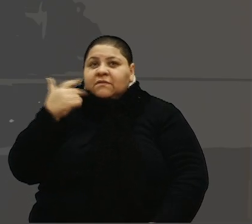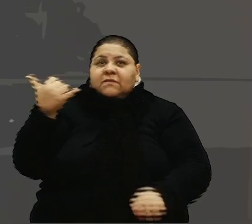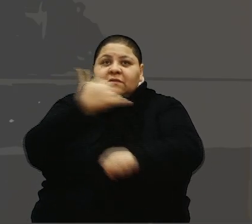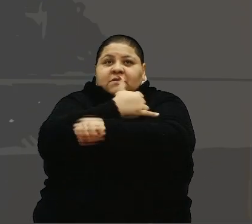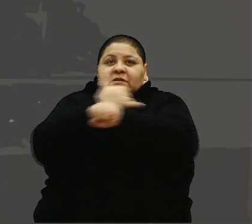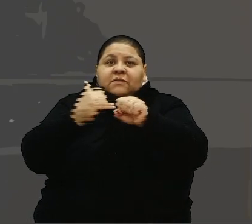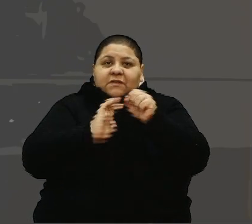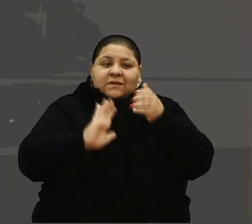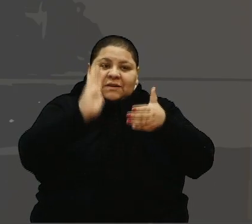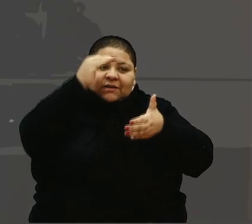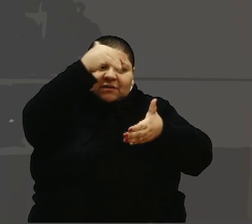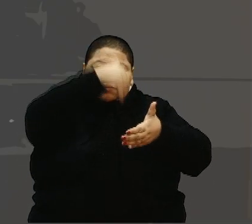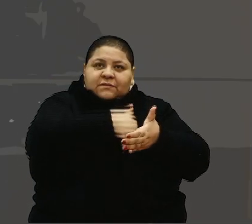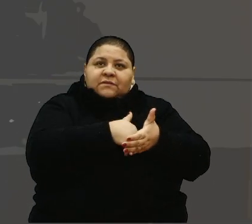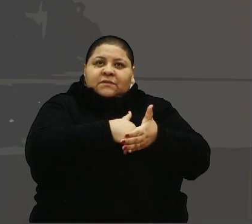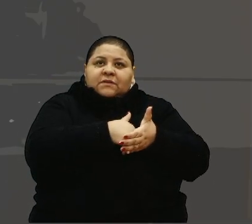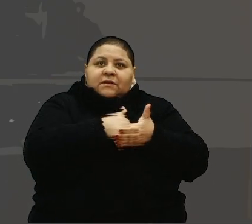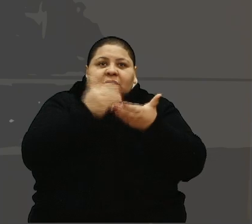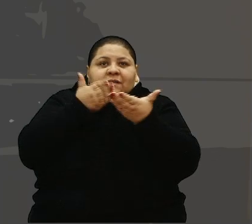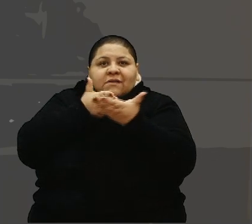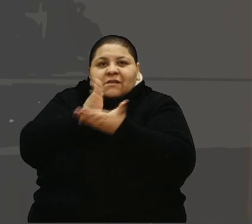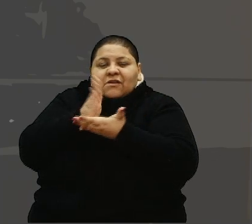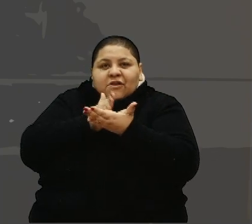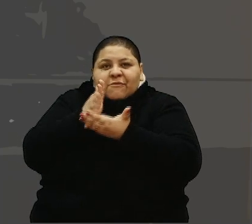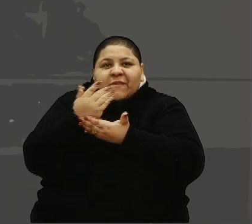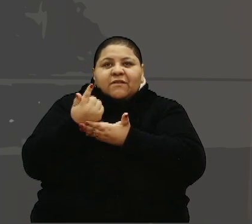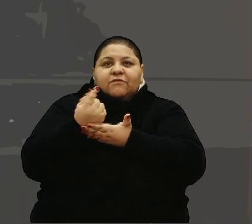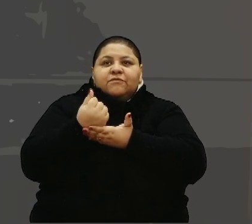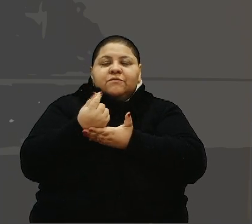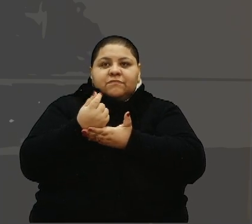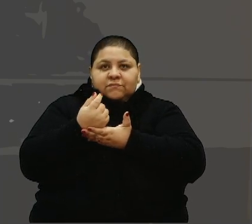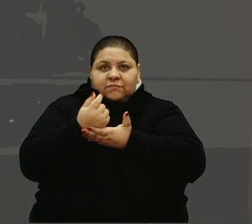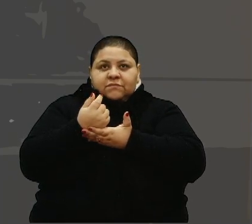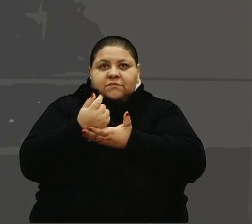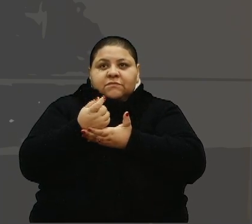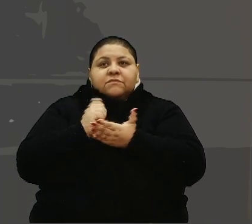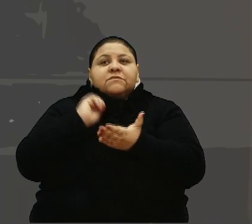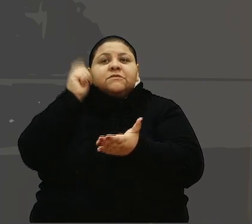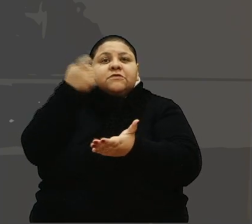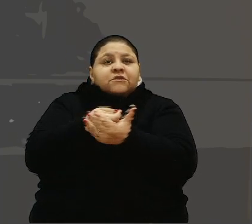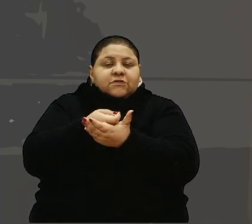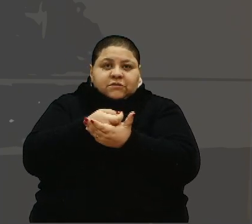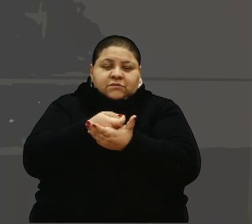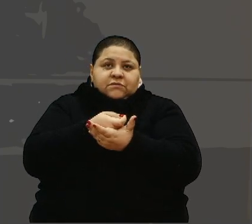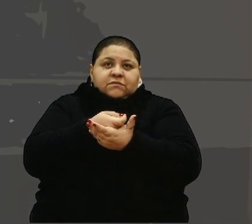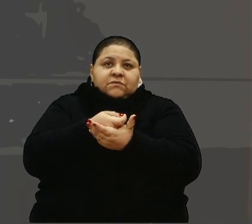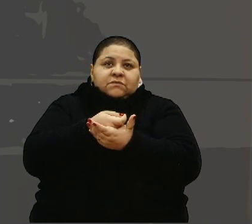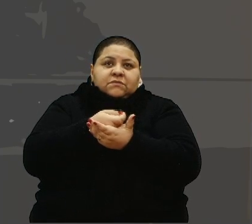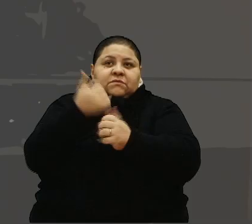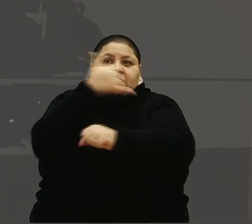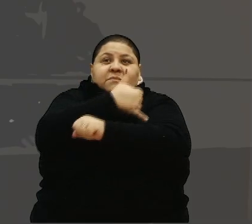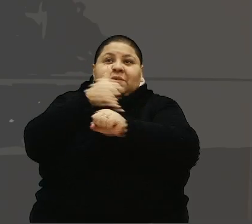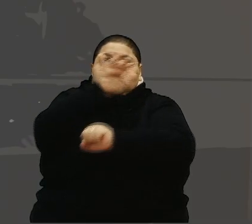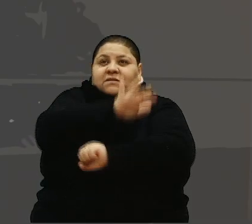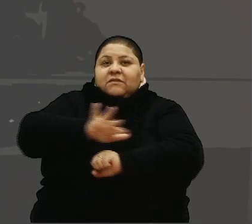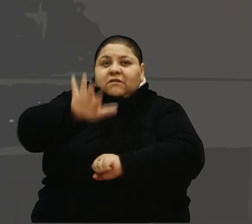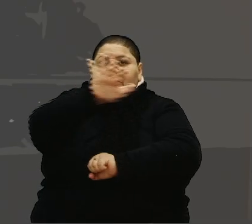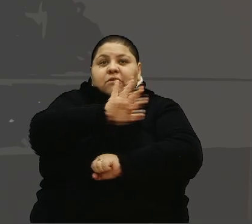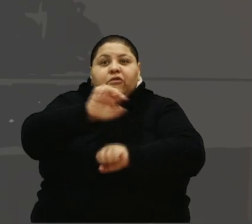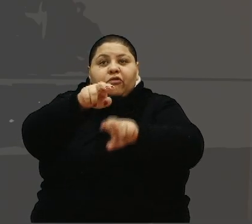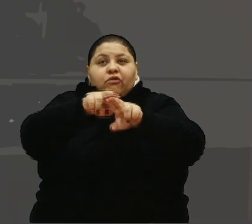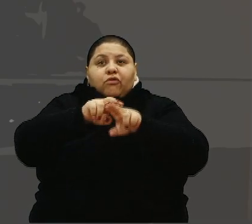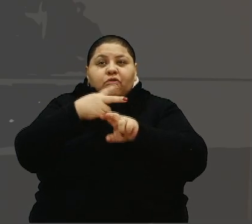interna na cidade é a metade do preço cobrado geral, da passagem geral. Portanto, fica